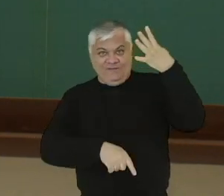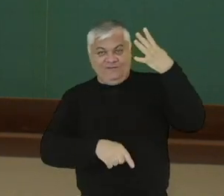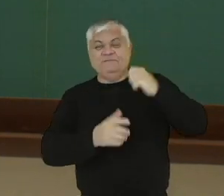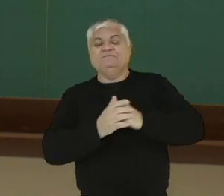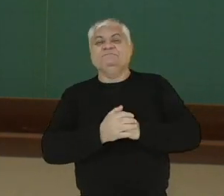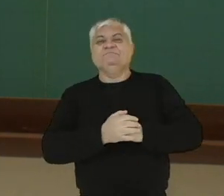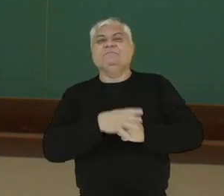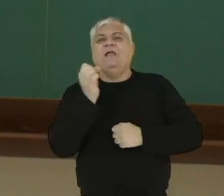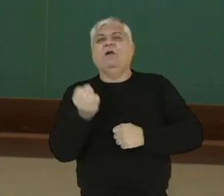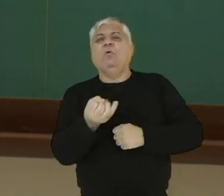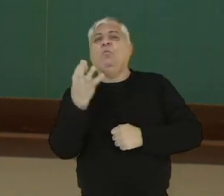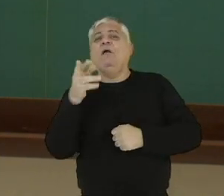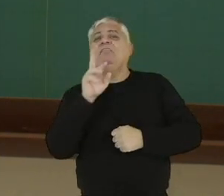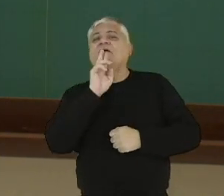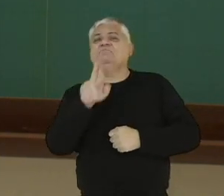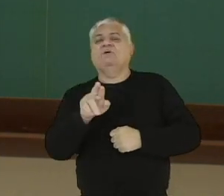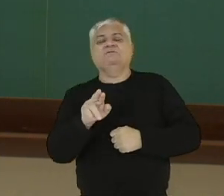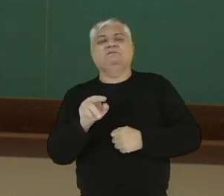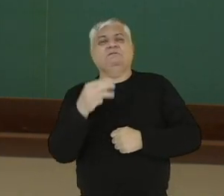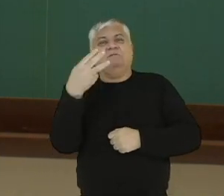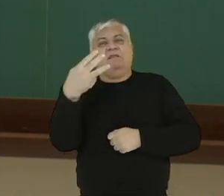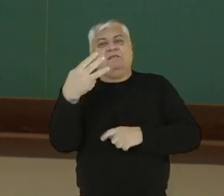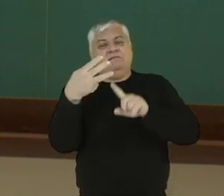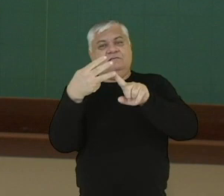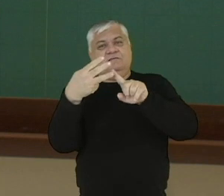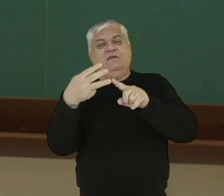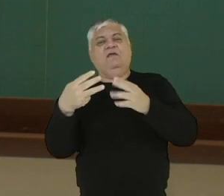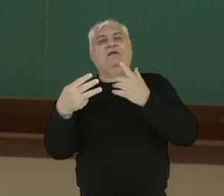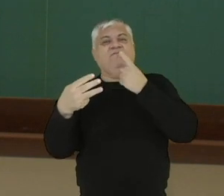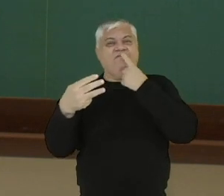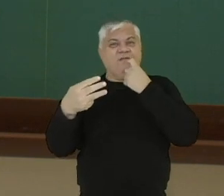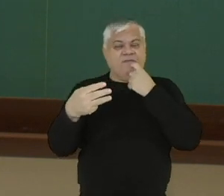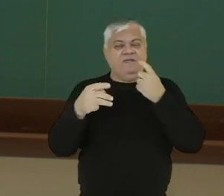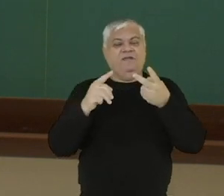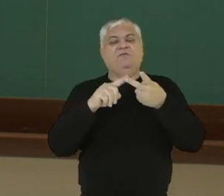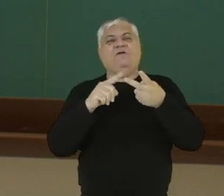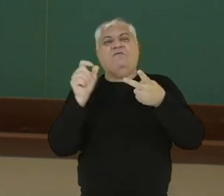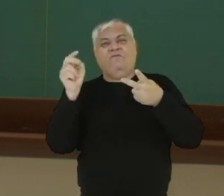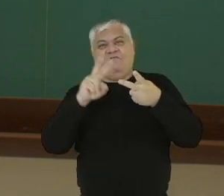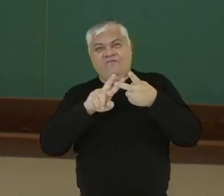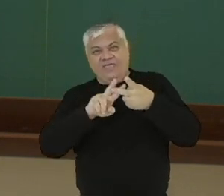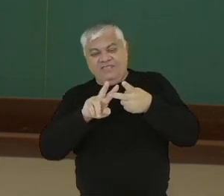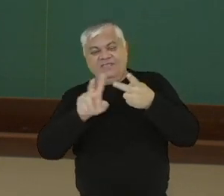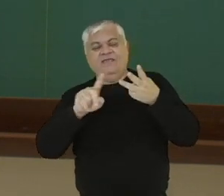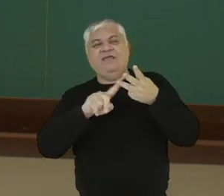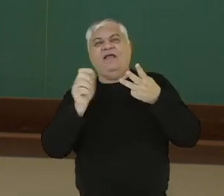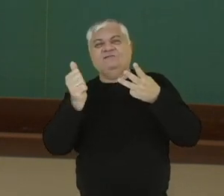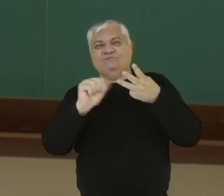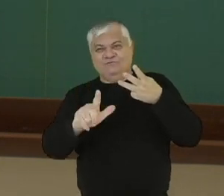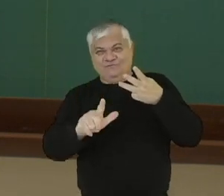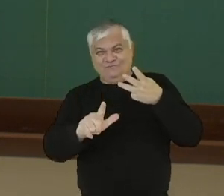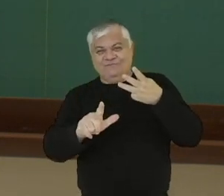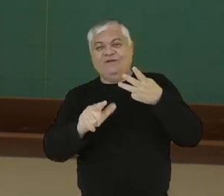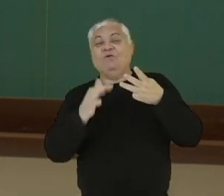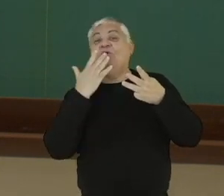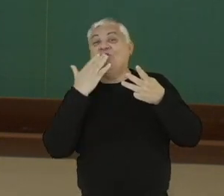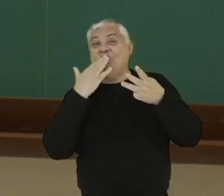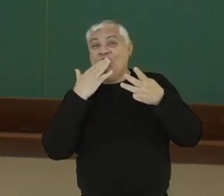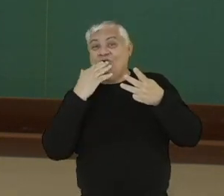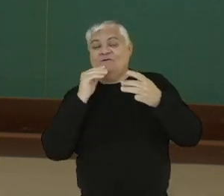Quantidade de resultados possíveis. 3. O vermelho, o verde e o azul. Quantidade de cores,